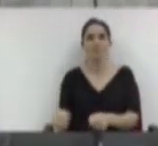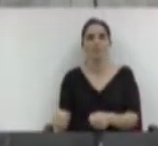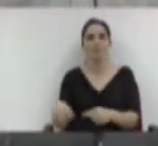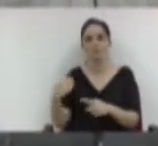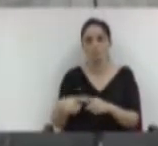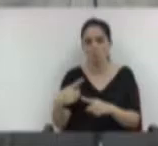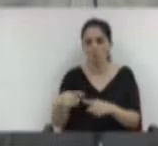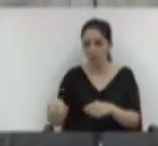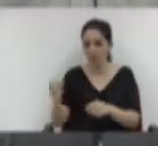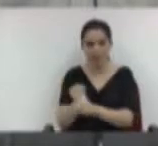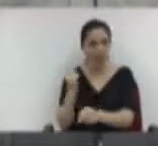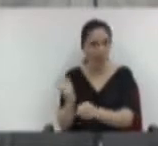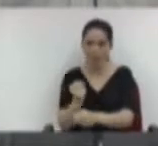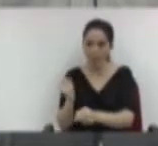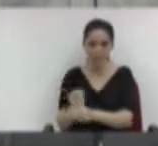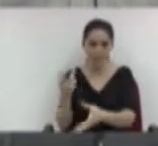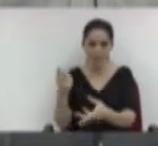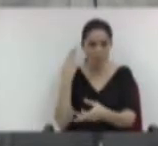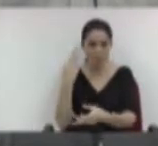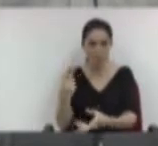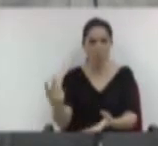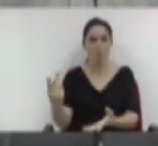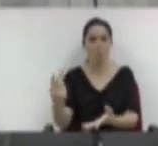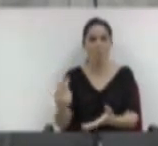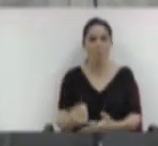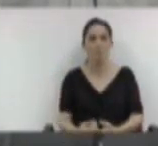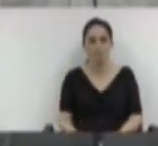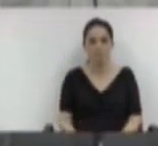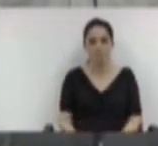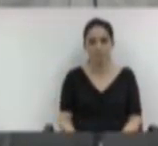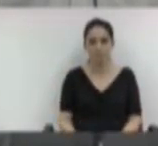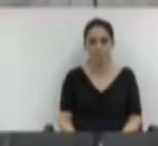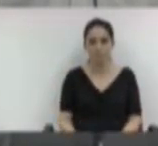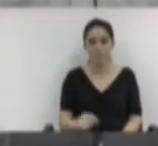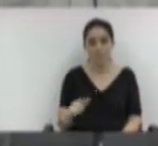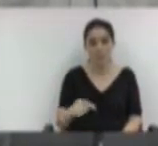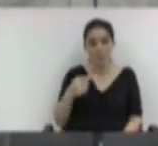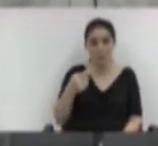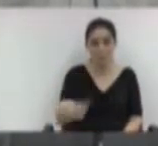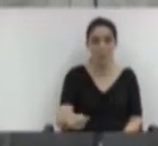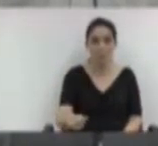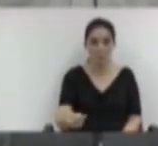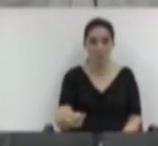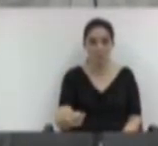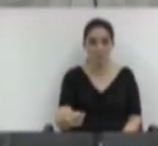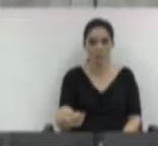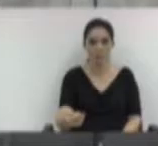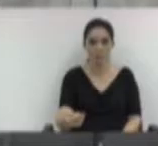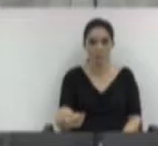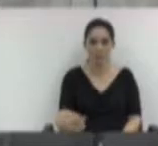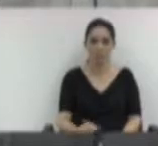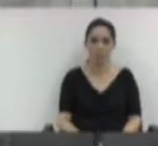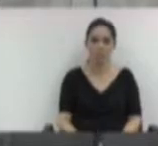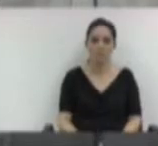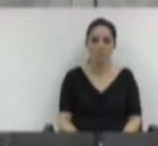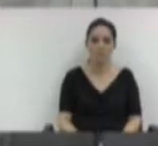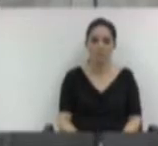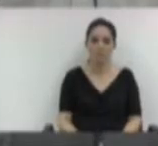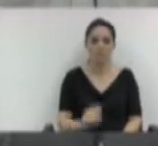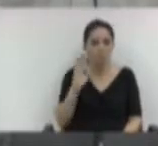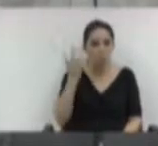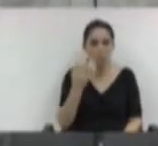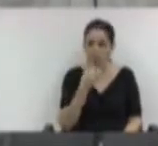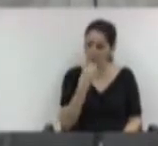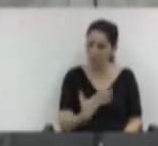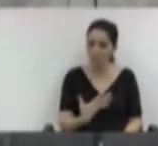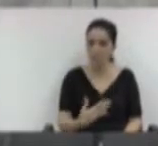outros governos e que agora... depois de uma conquista do governo anterior, está sendo realizada. E isso